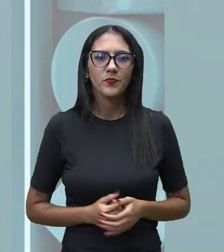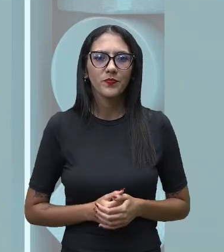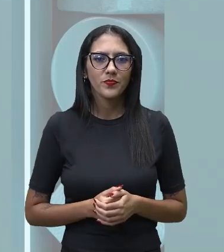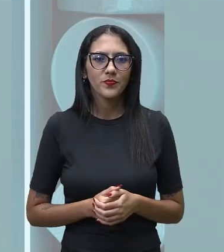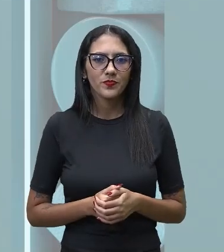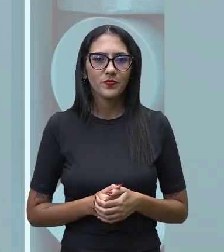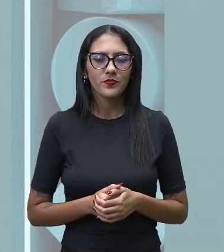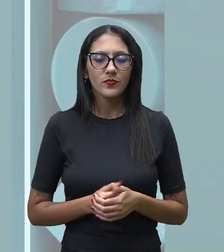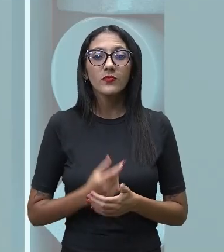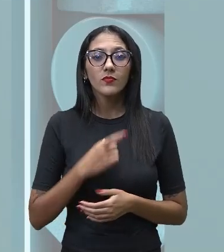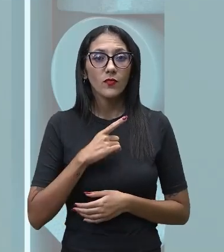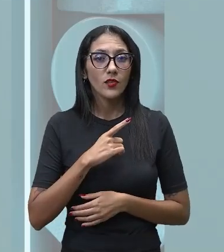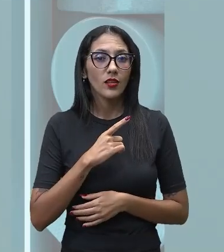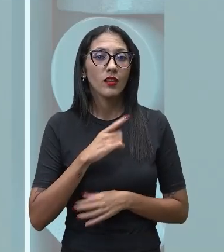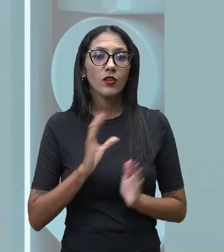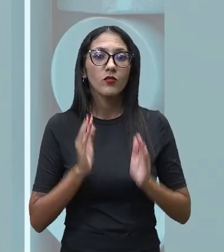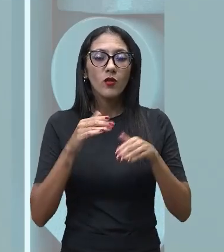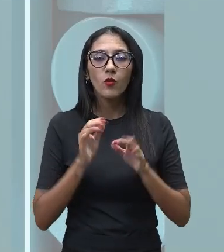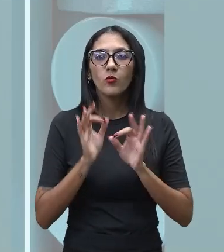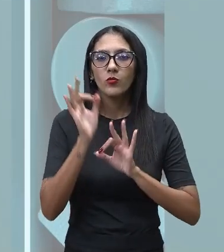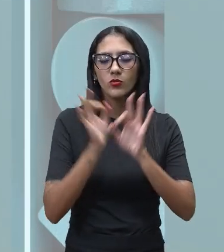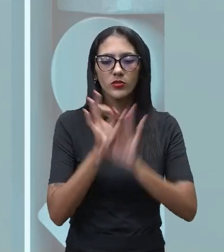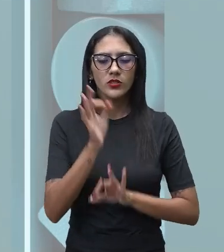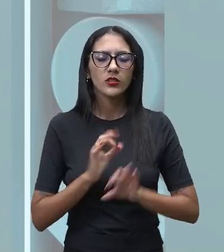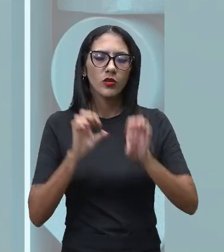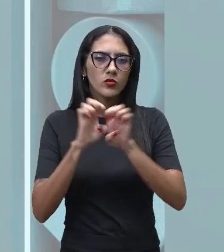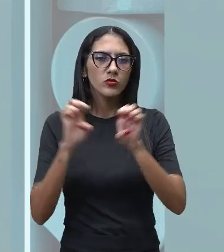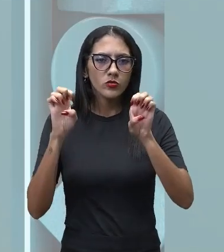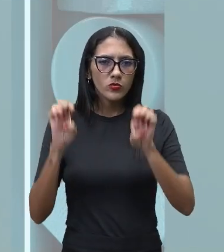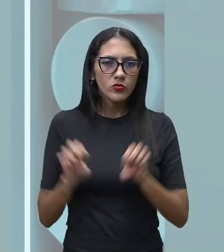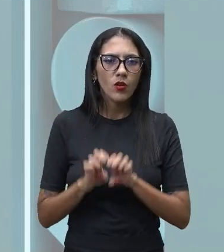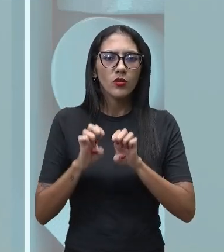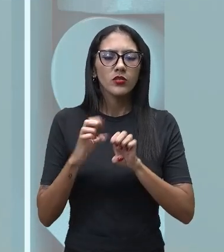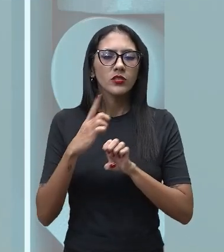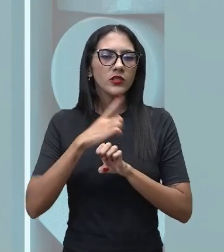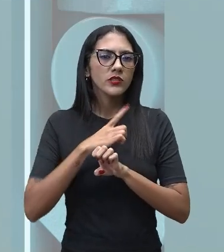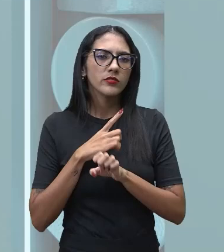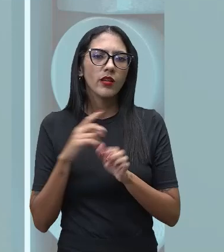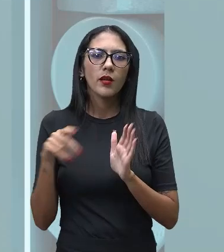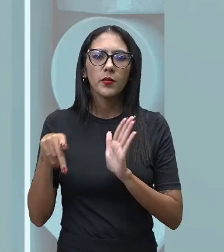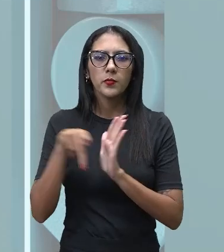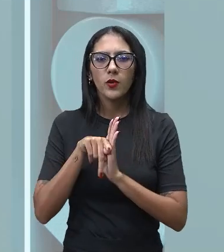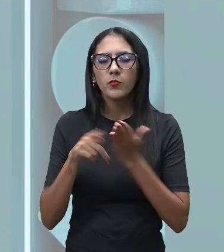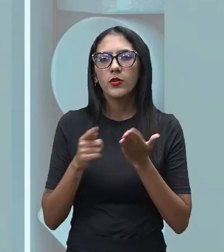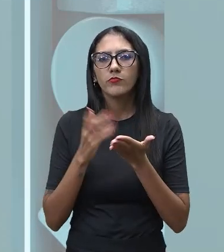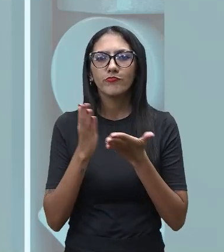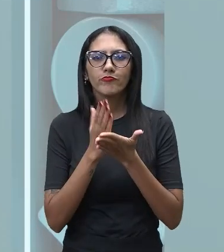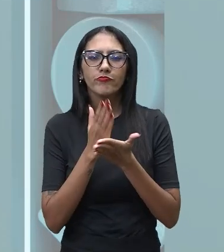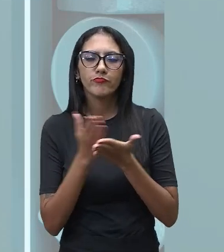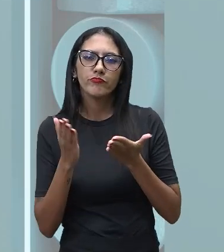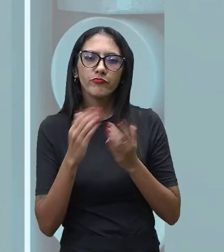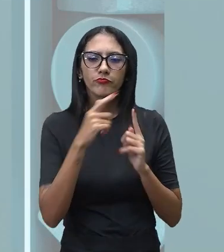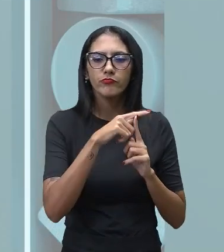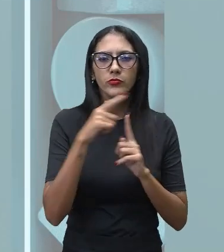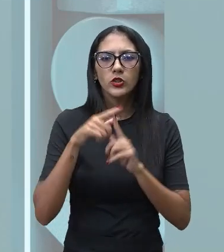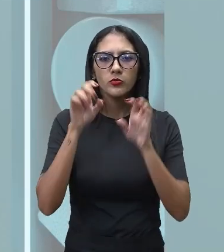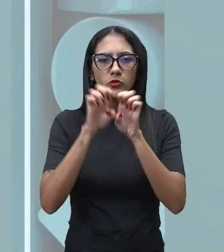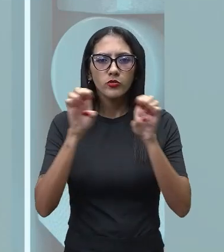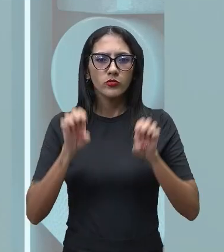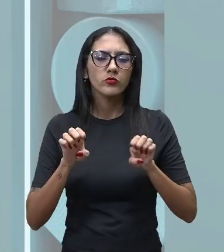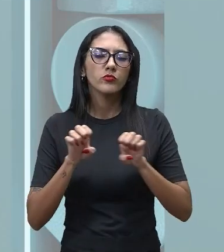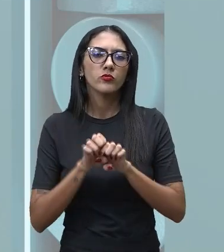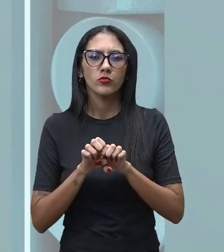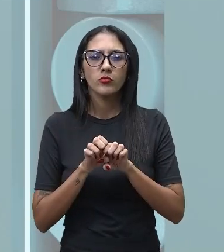trabalhar com construções, com frases, com enunciados que vão apresentar algum tipo de estrutura que foge